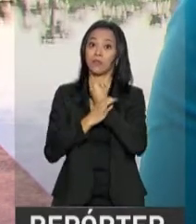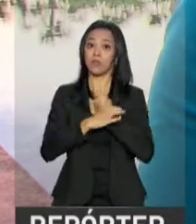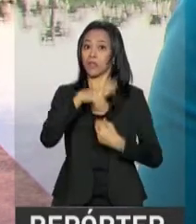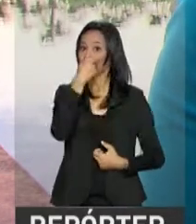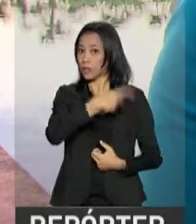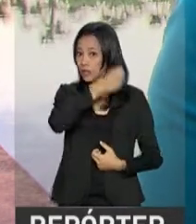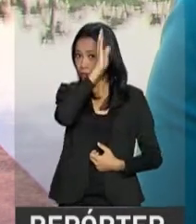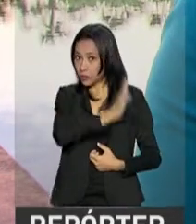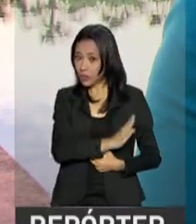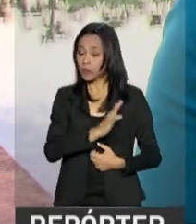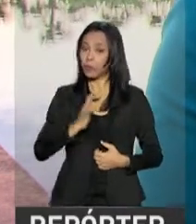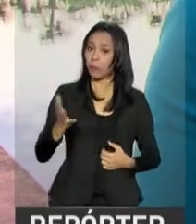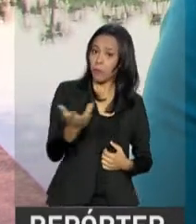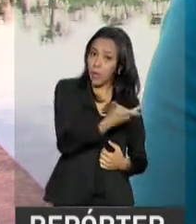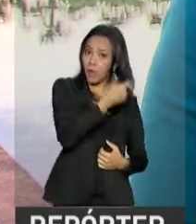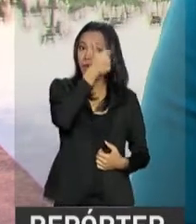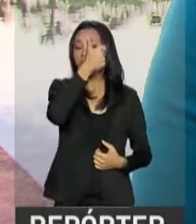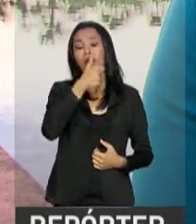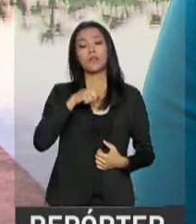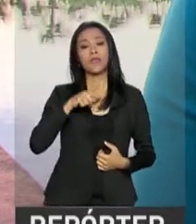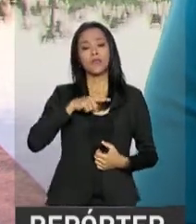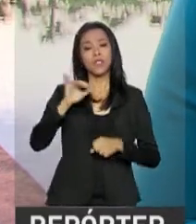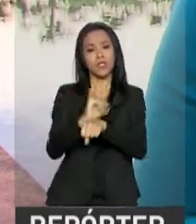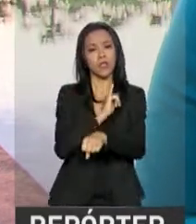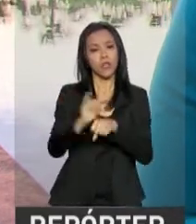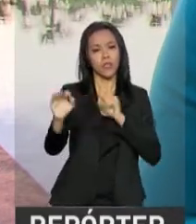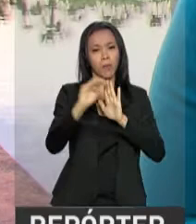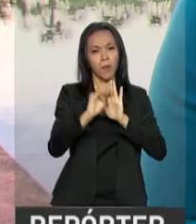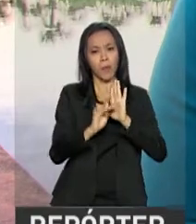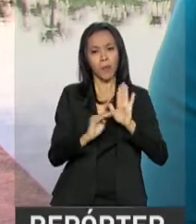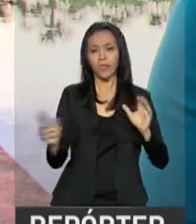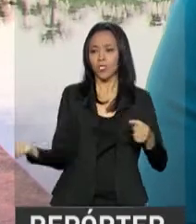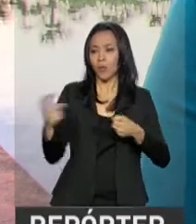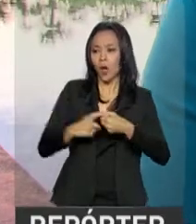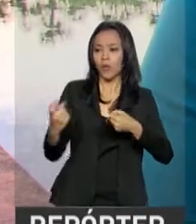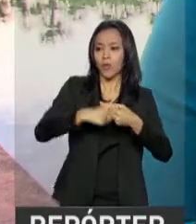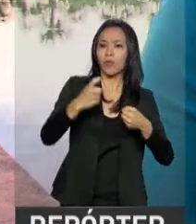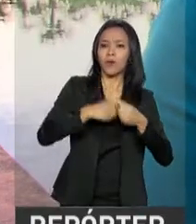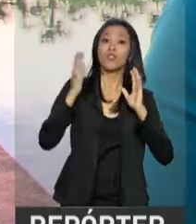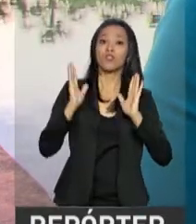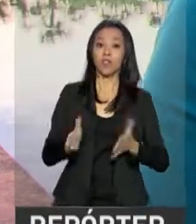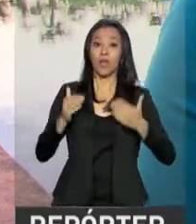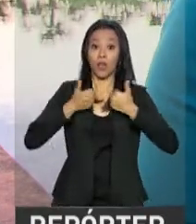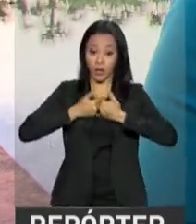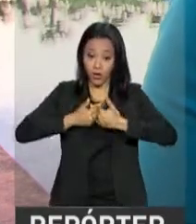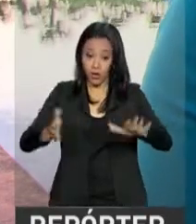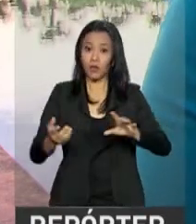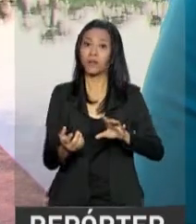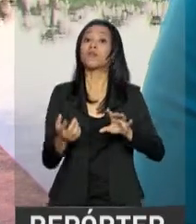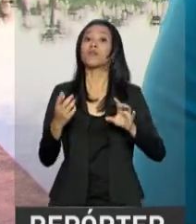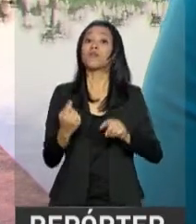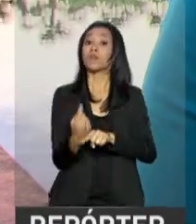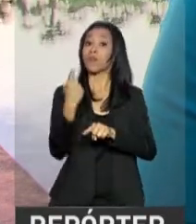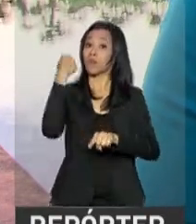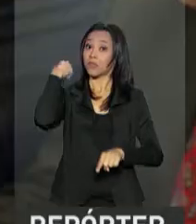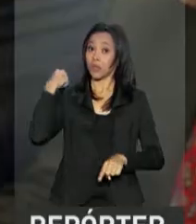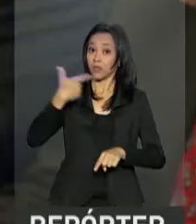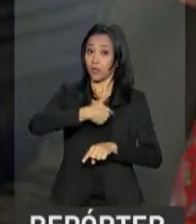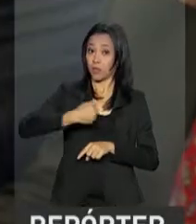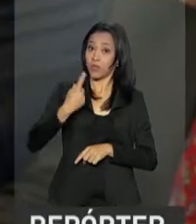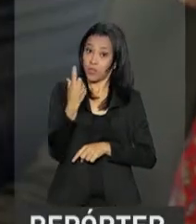além de aperfeiçoar anjo cooperação já iniciadas durante os jogos olímpicos de 2016